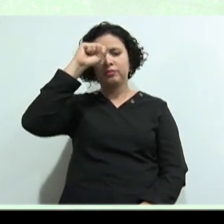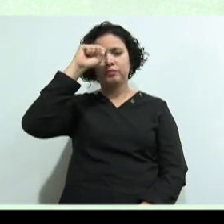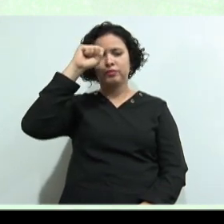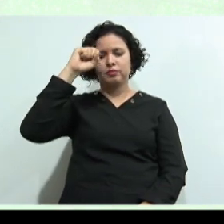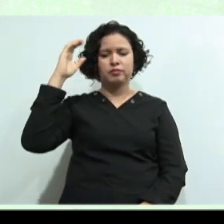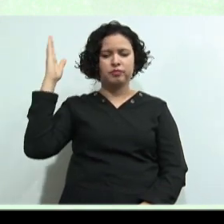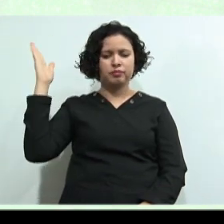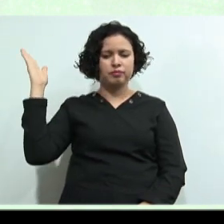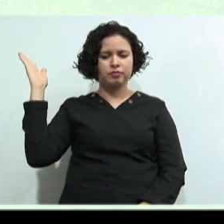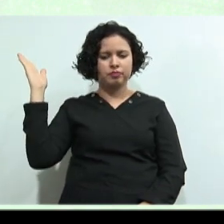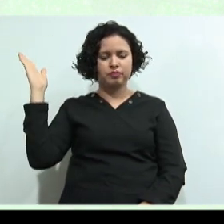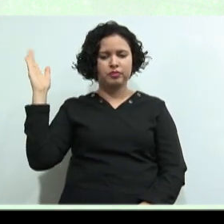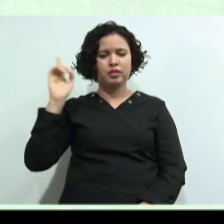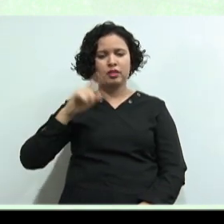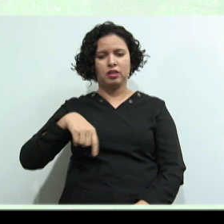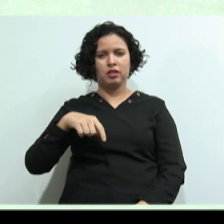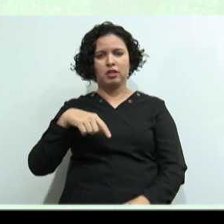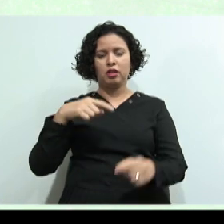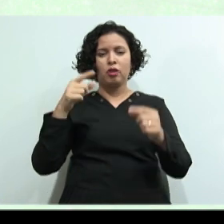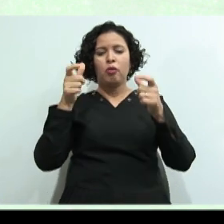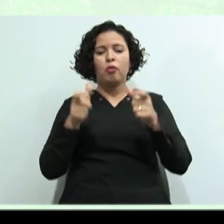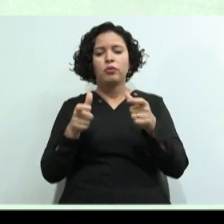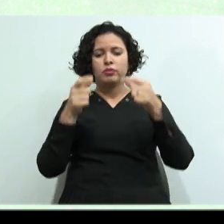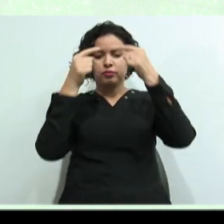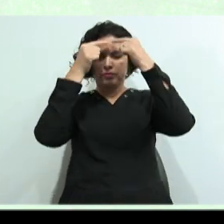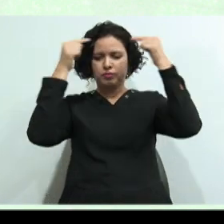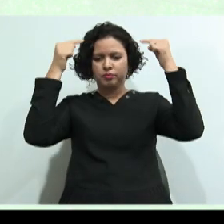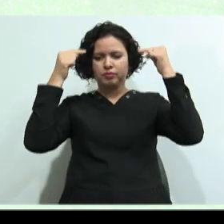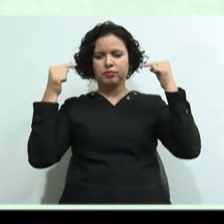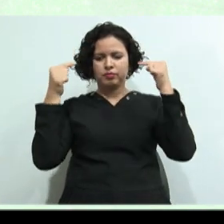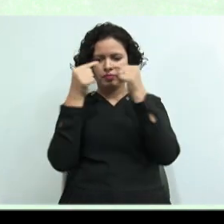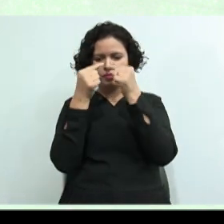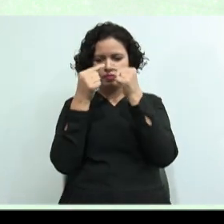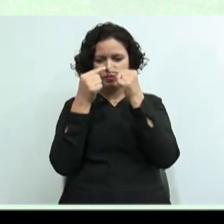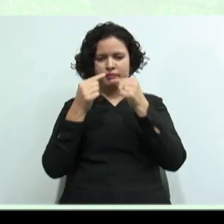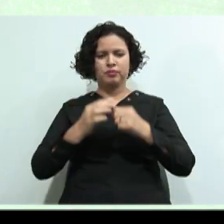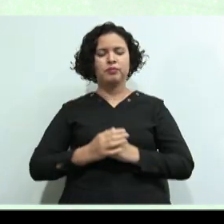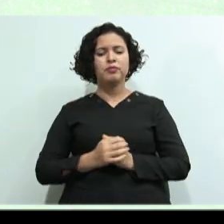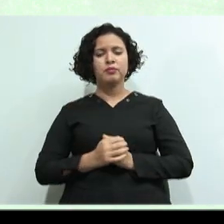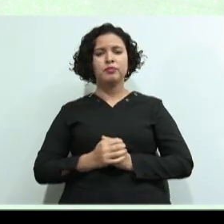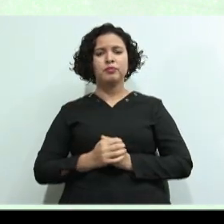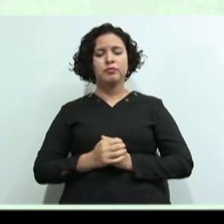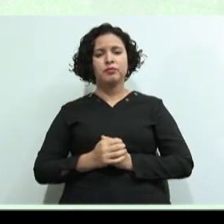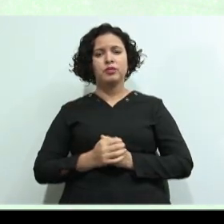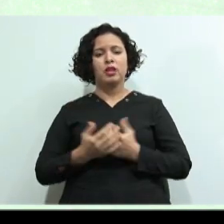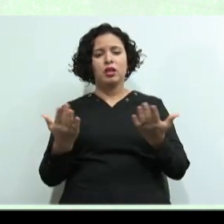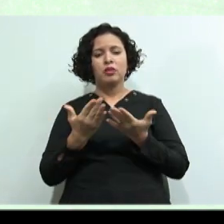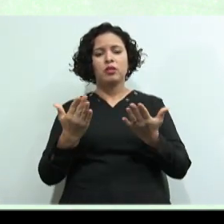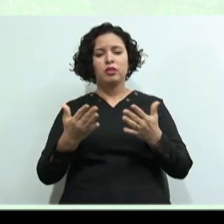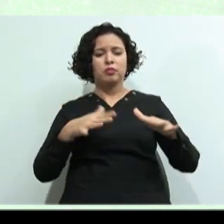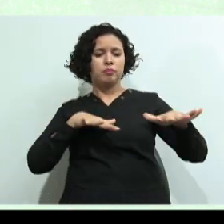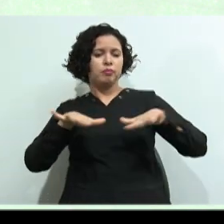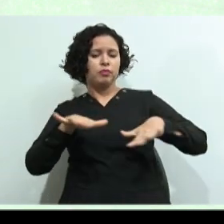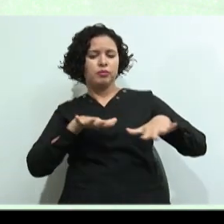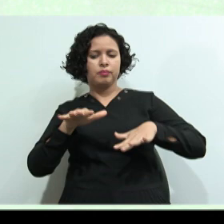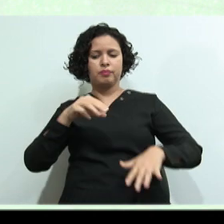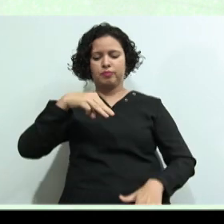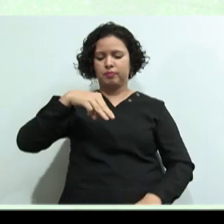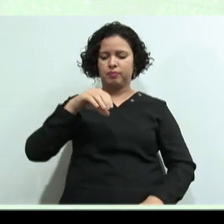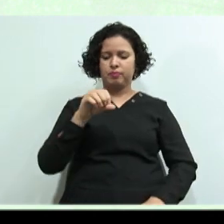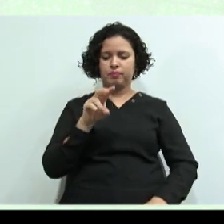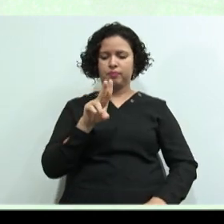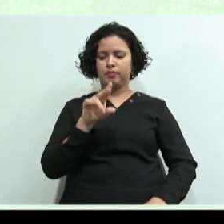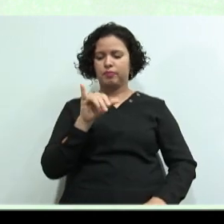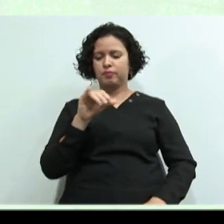né? Que são feitos na testa, tá bom? Agora, quanto ao movimento, o que é o